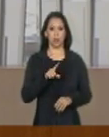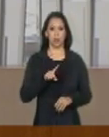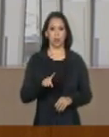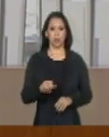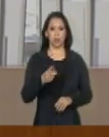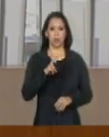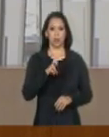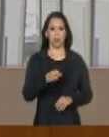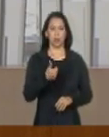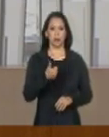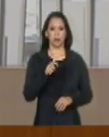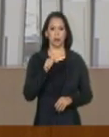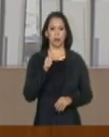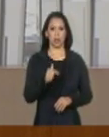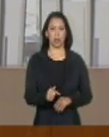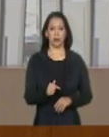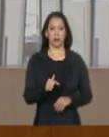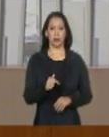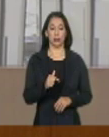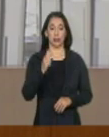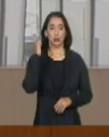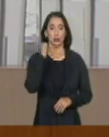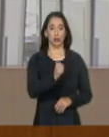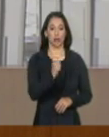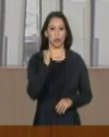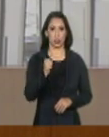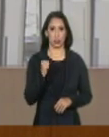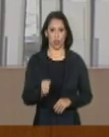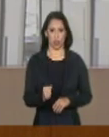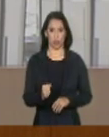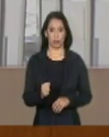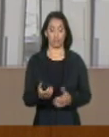62.517 casos de homicídio.